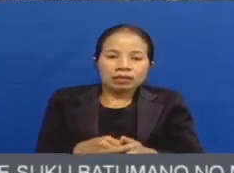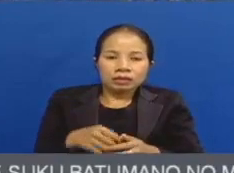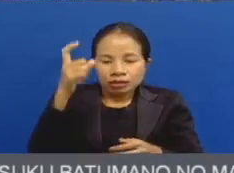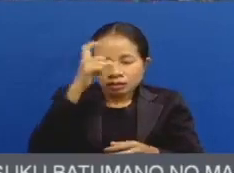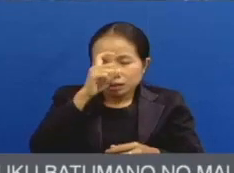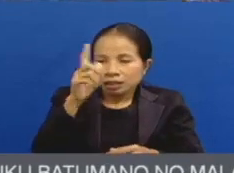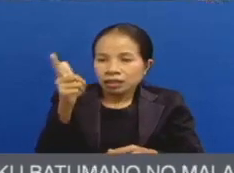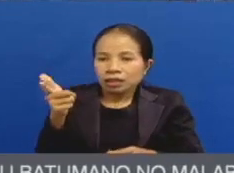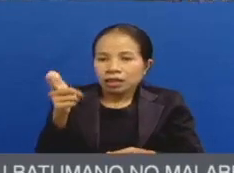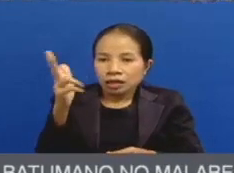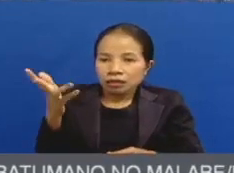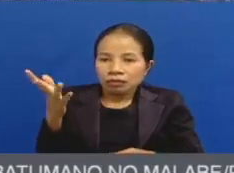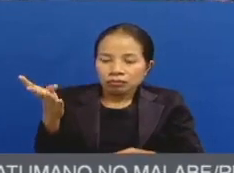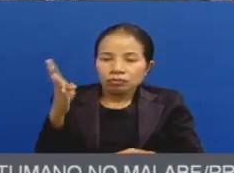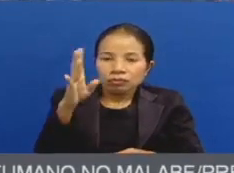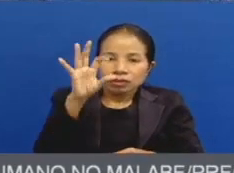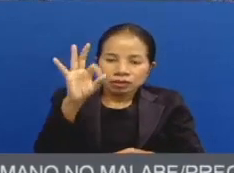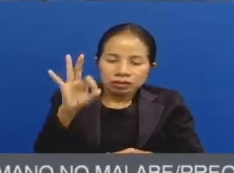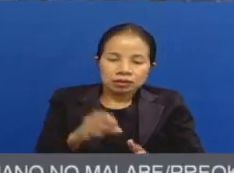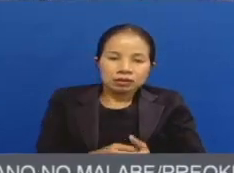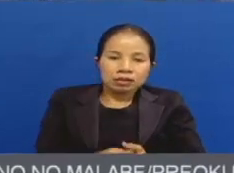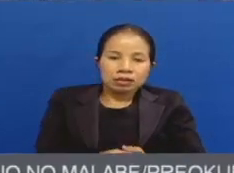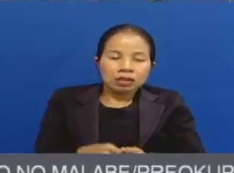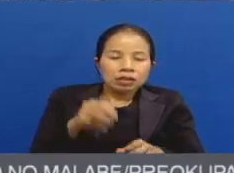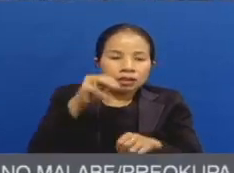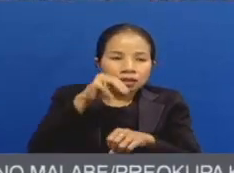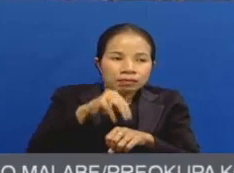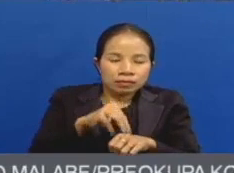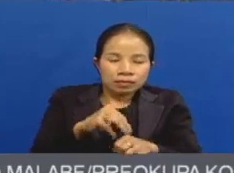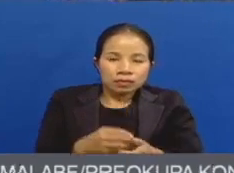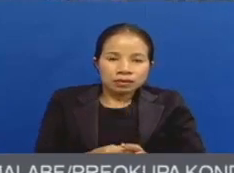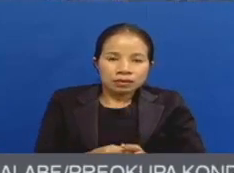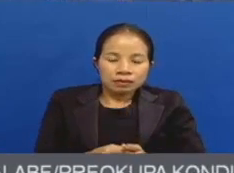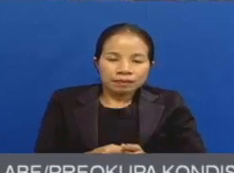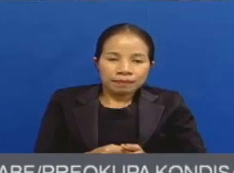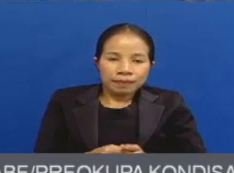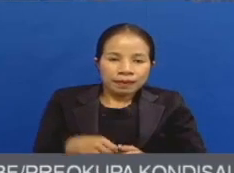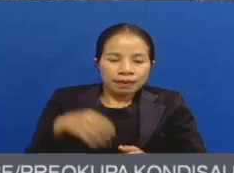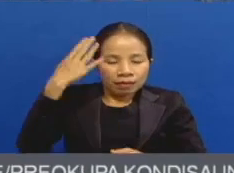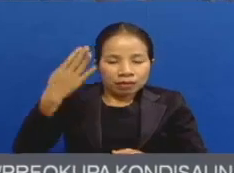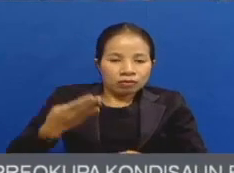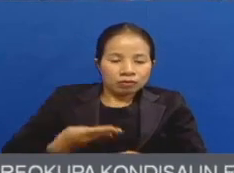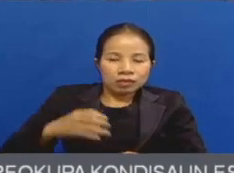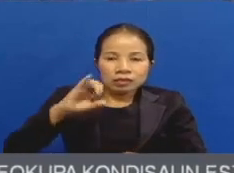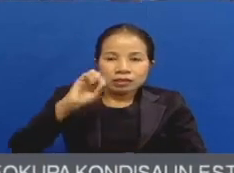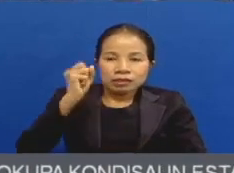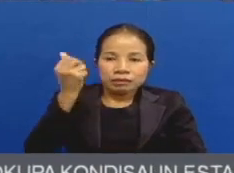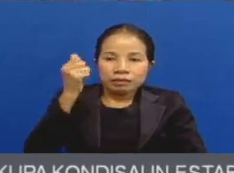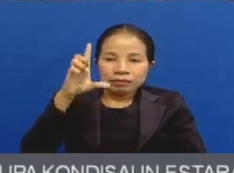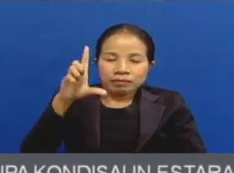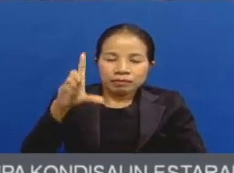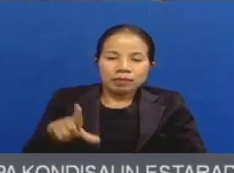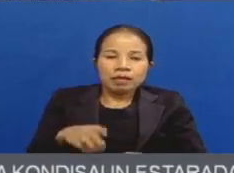hat nulo recensia. Iha misa rakemba cadáver saudosa nin iha paróquia Balide.